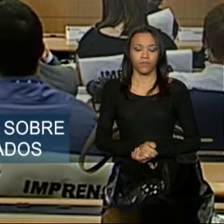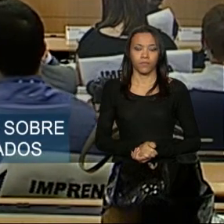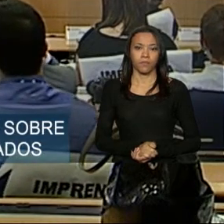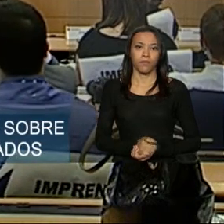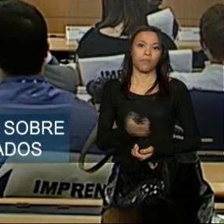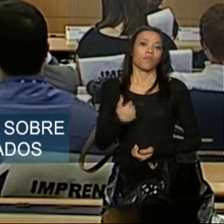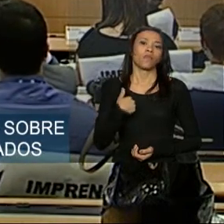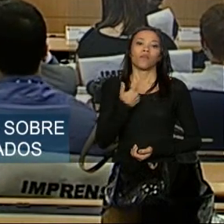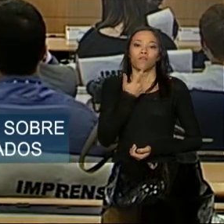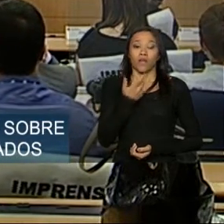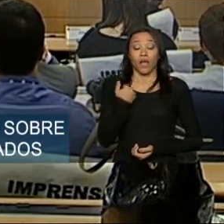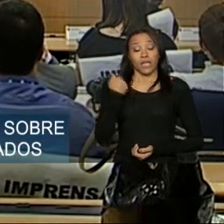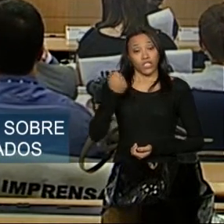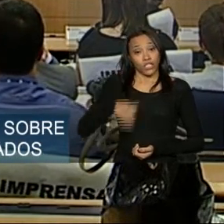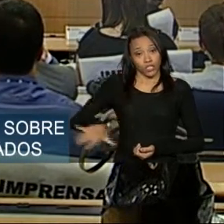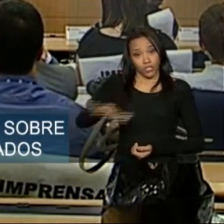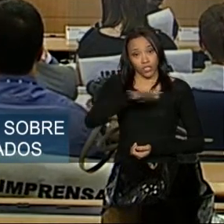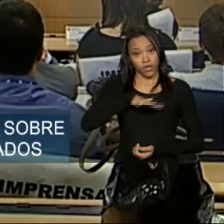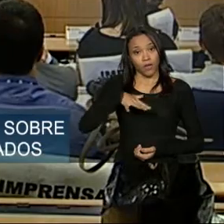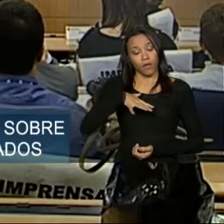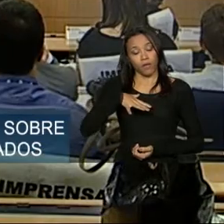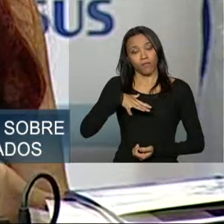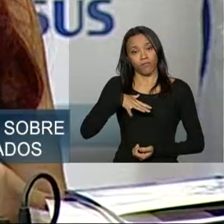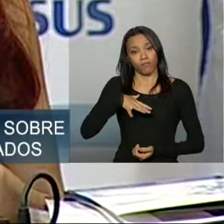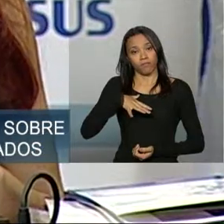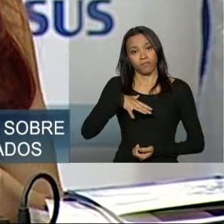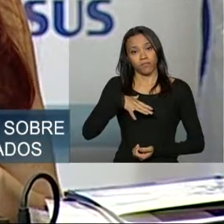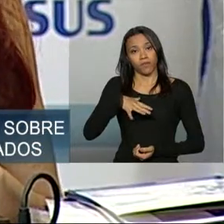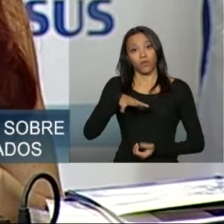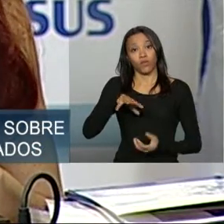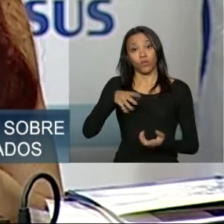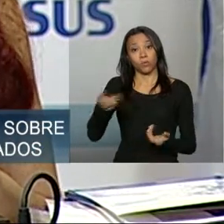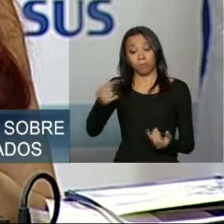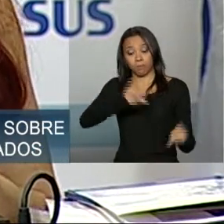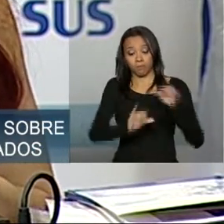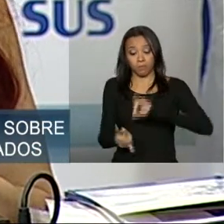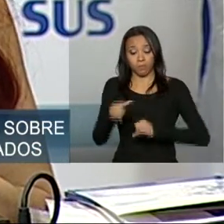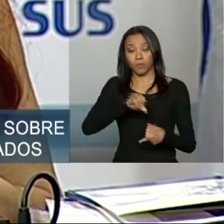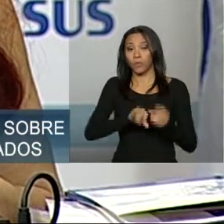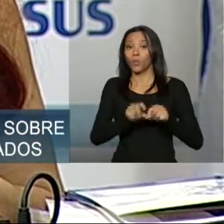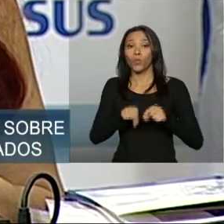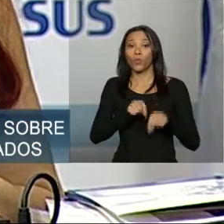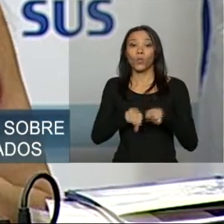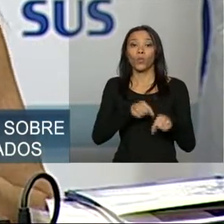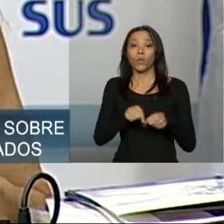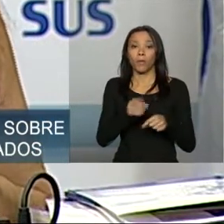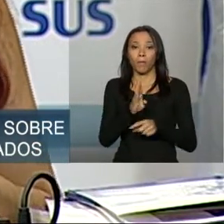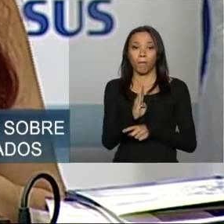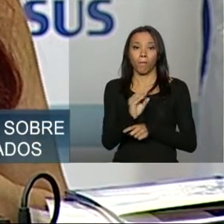Em geral, a maioria dos casos foram de mistura para bolo, tá?